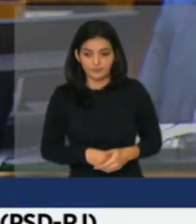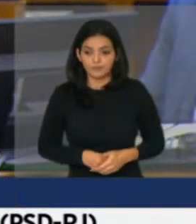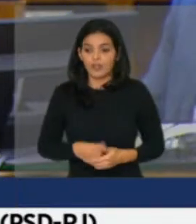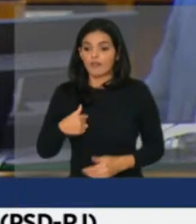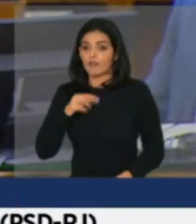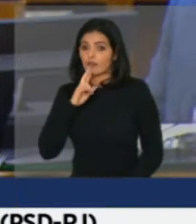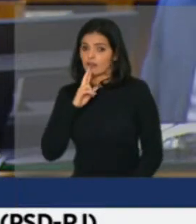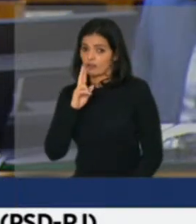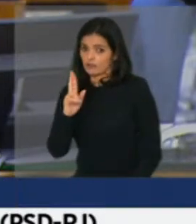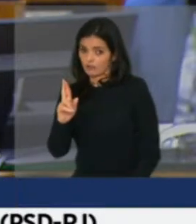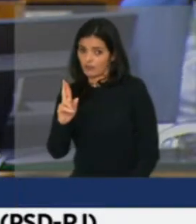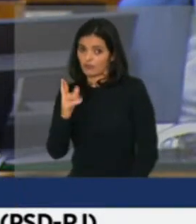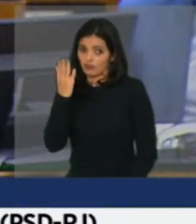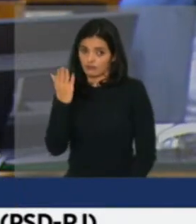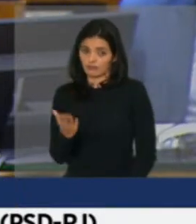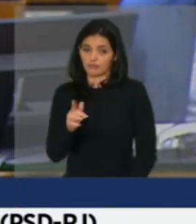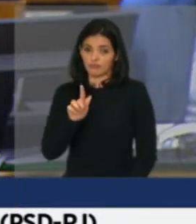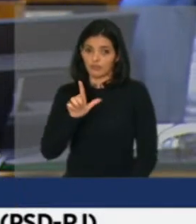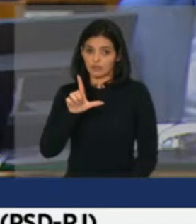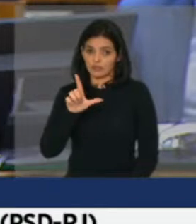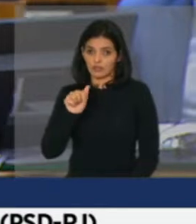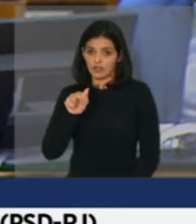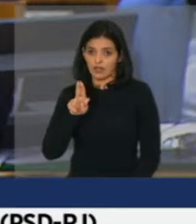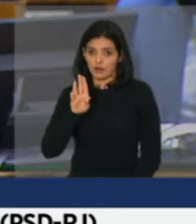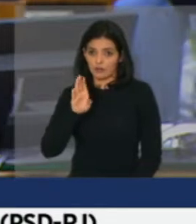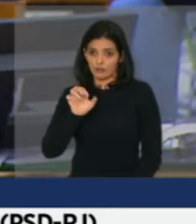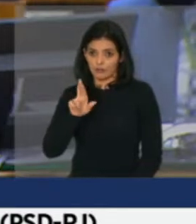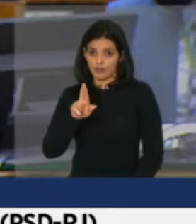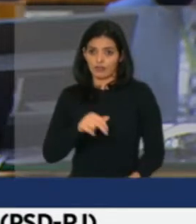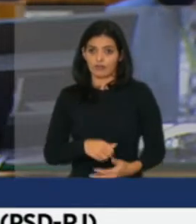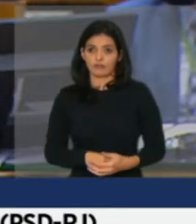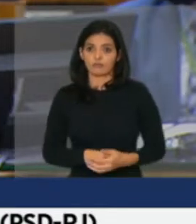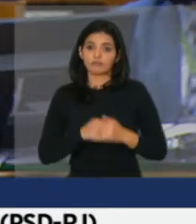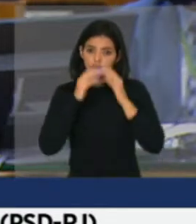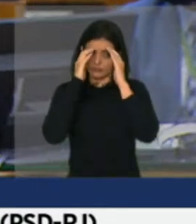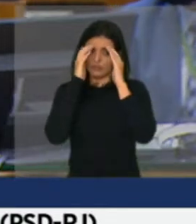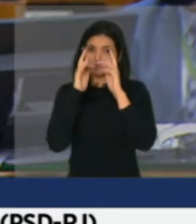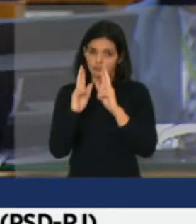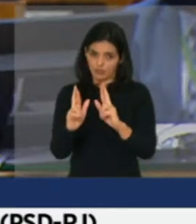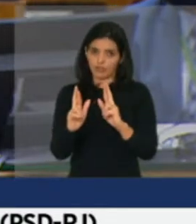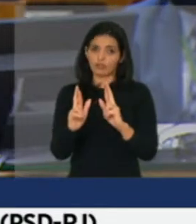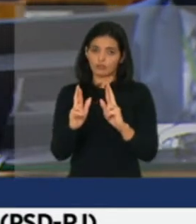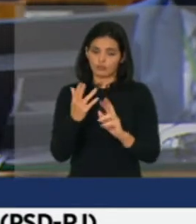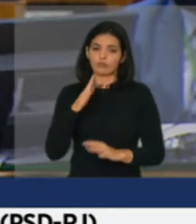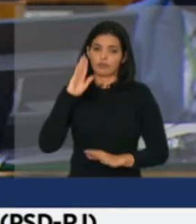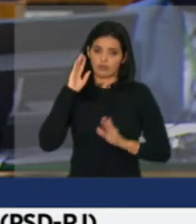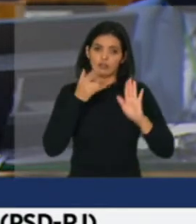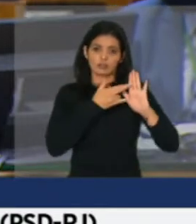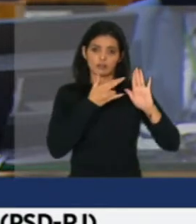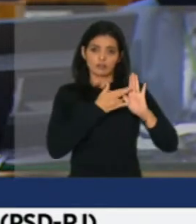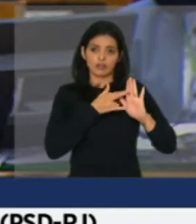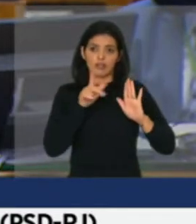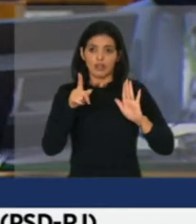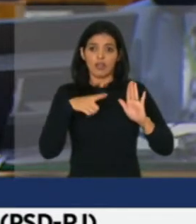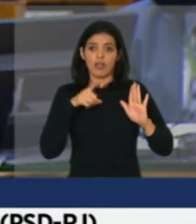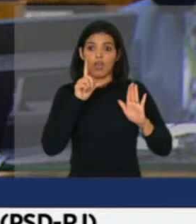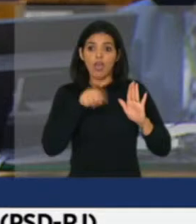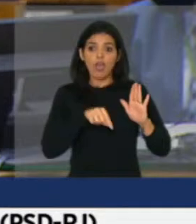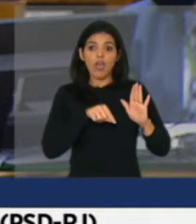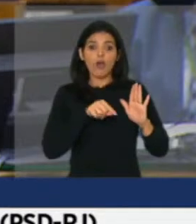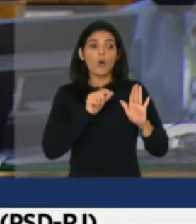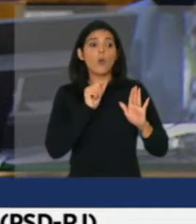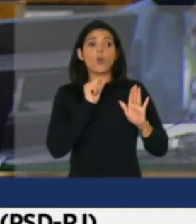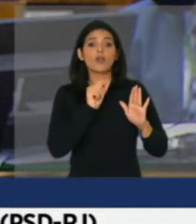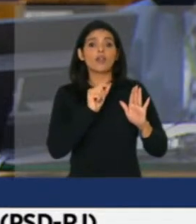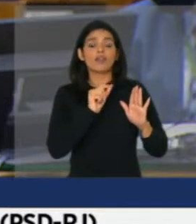Respondendo a Vossa Excelência, que a quem respeito, a questão de Vossa Excelência é em tese, tá? Até